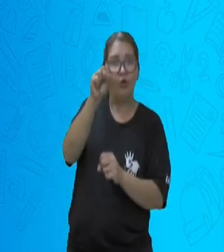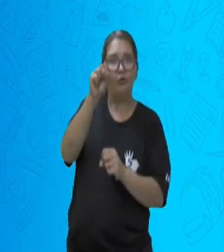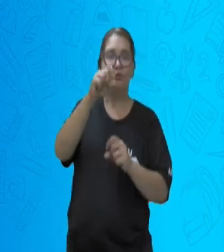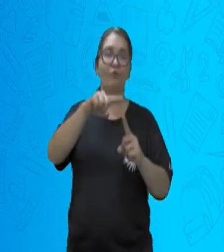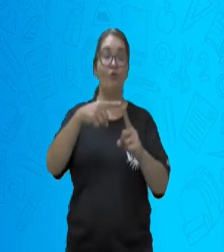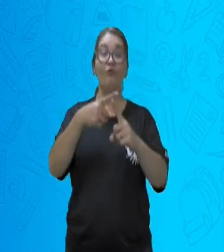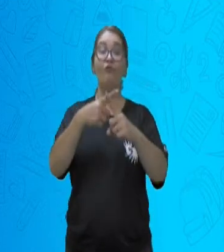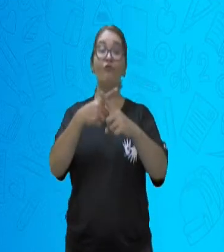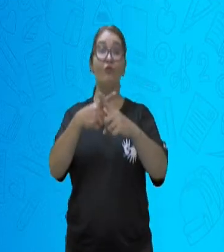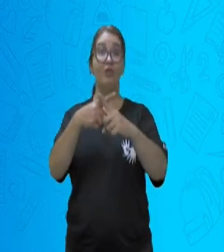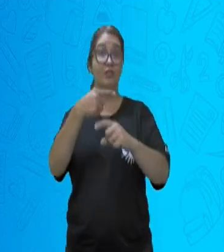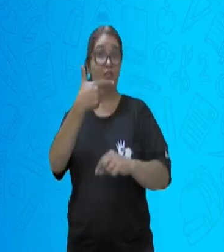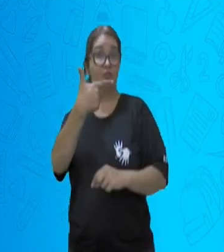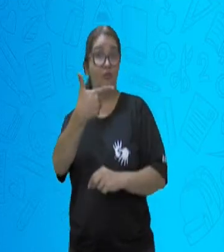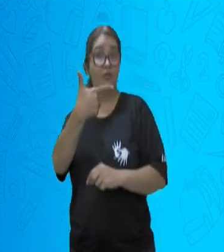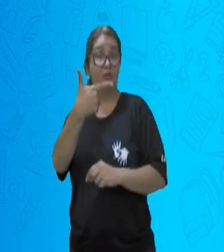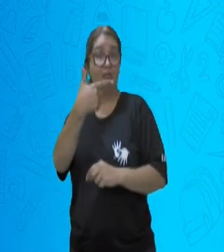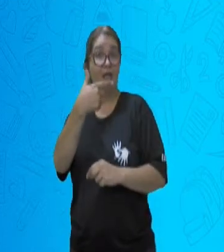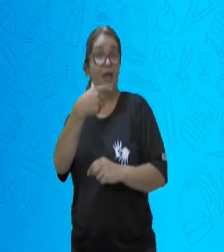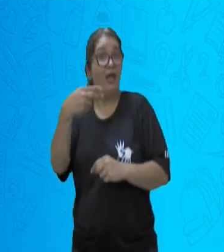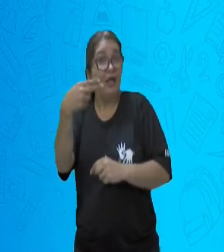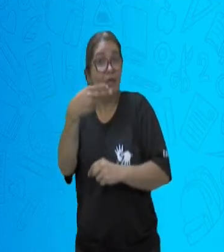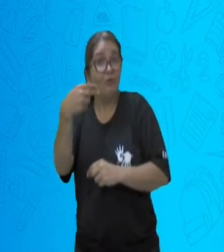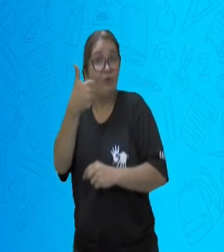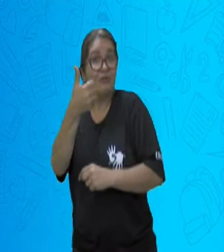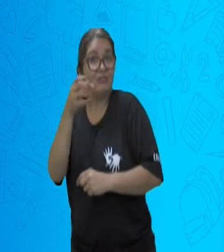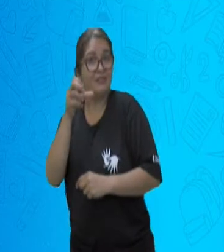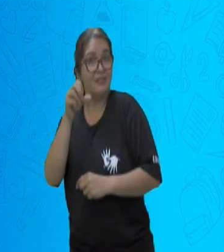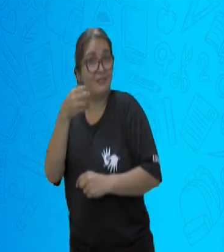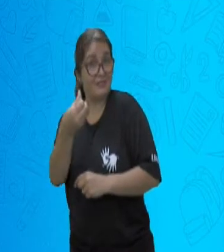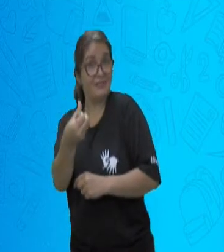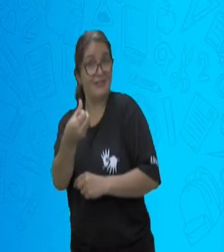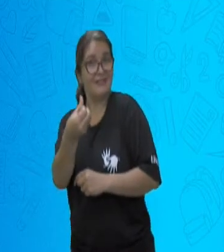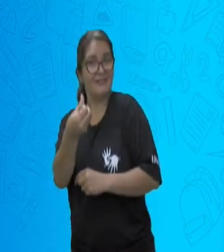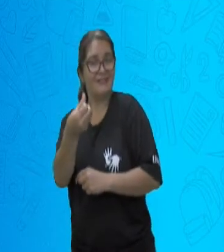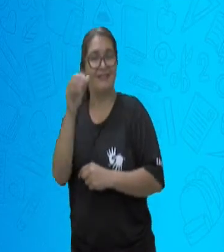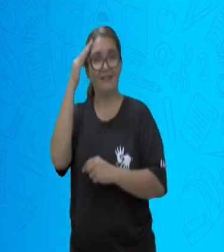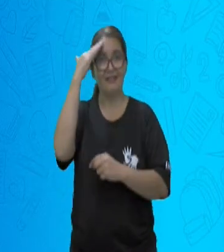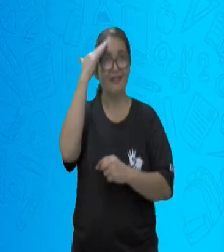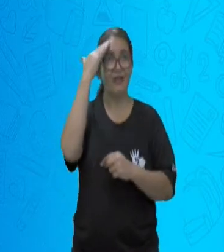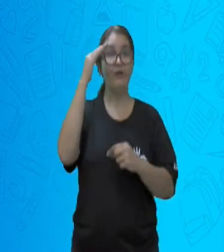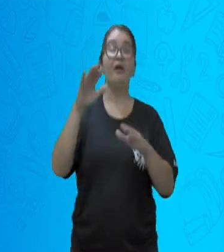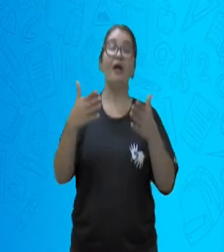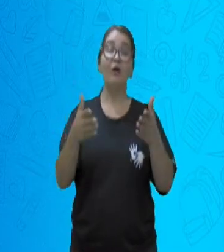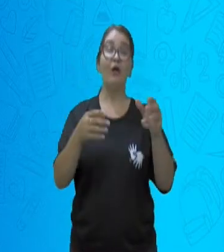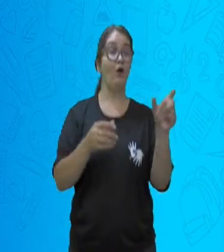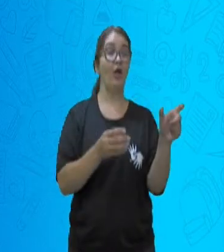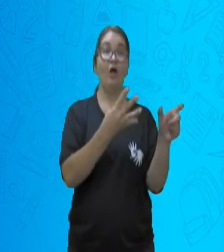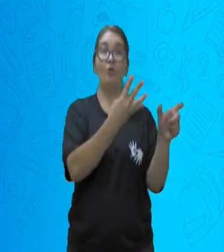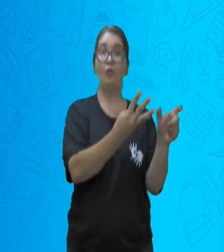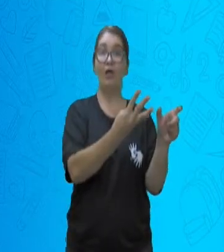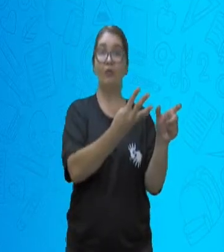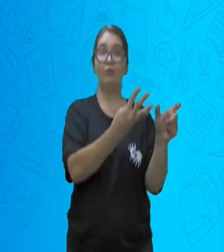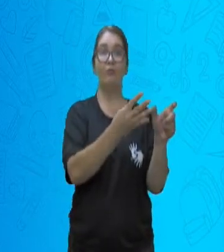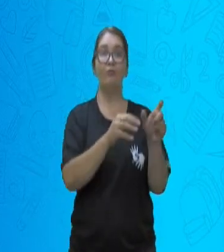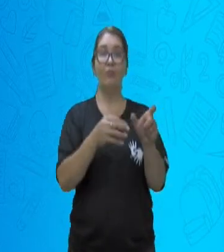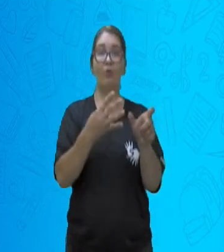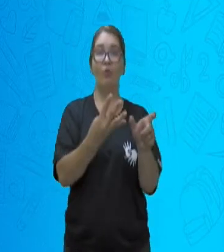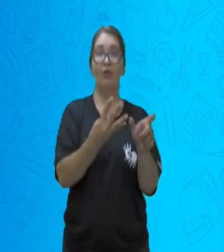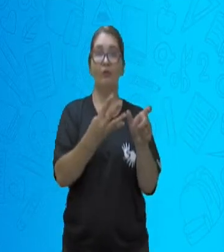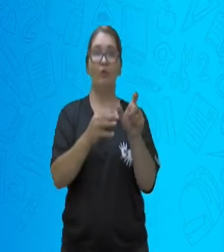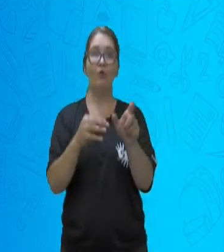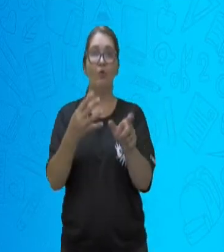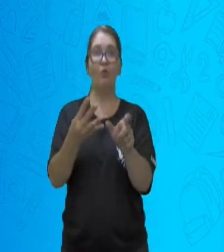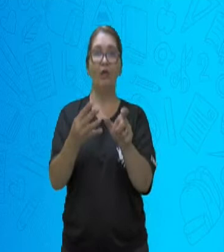16. Viu como simplifica? 4 mais 4 mais 4, olha só, quantas vezes?